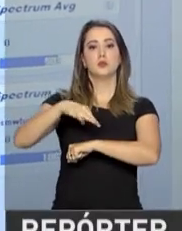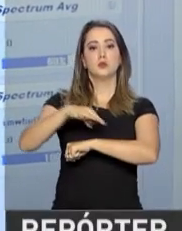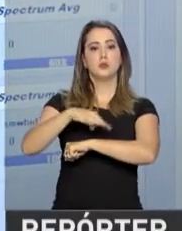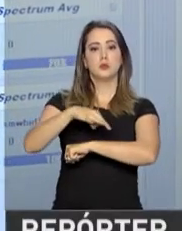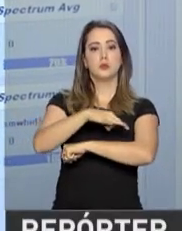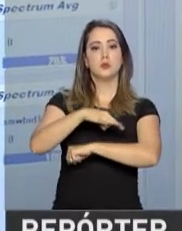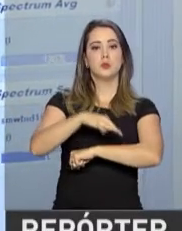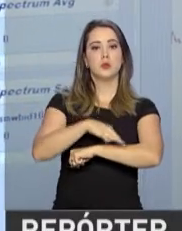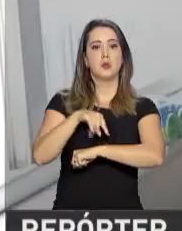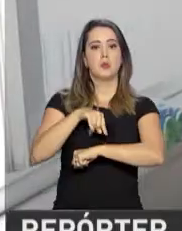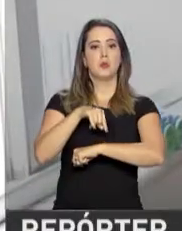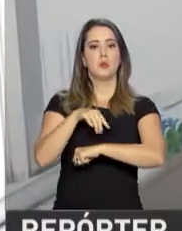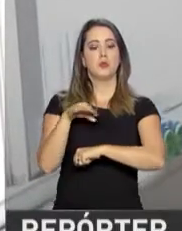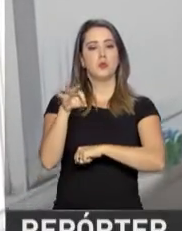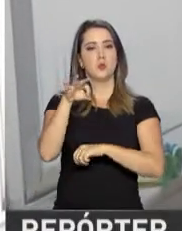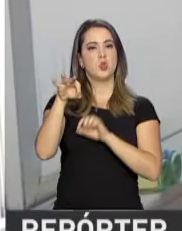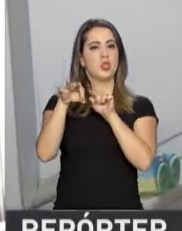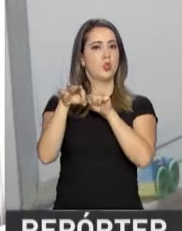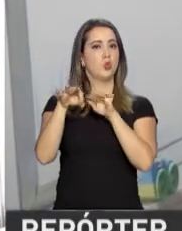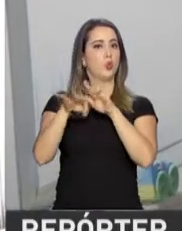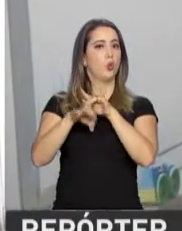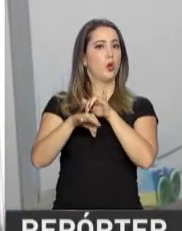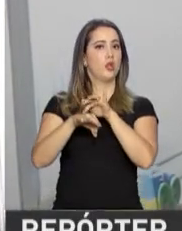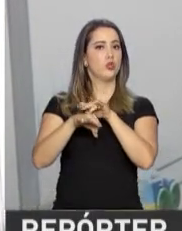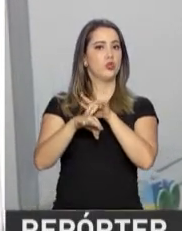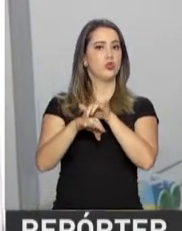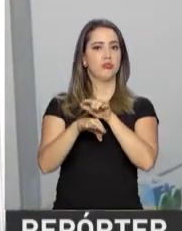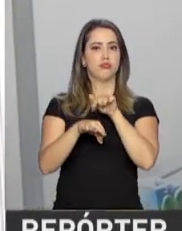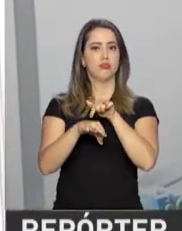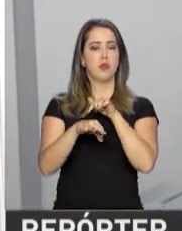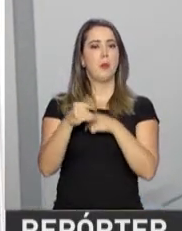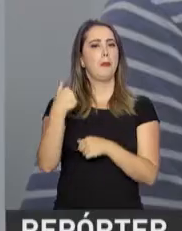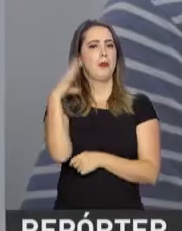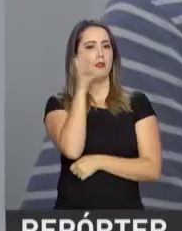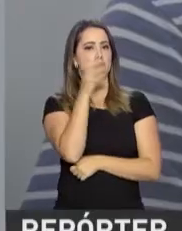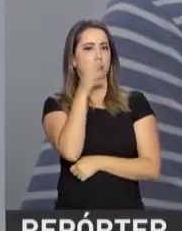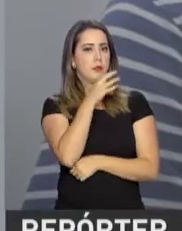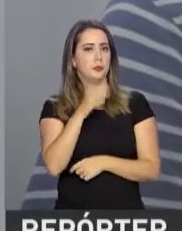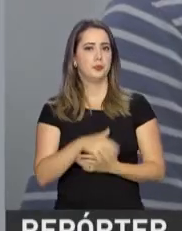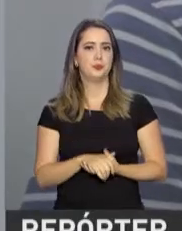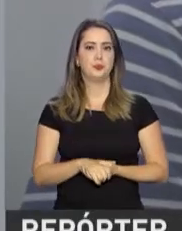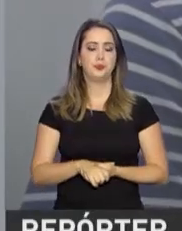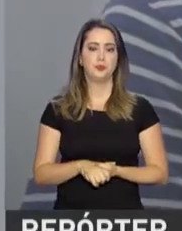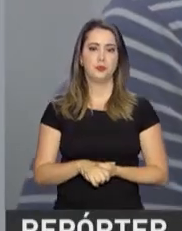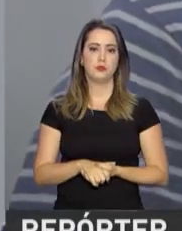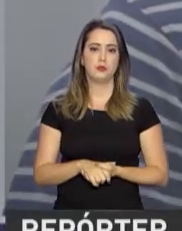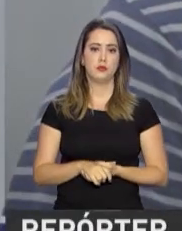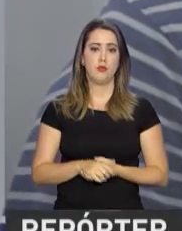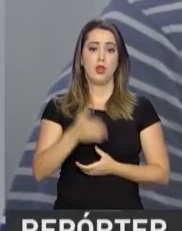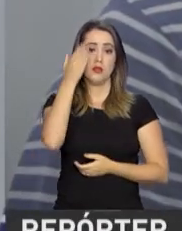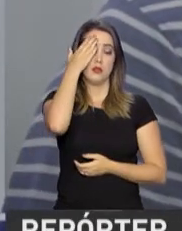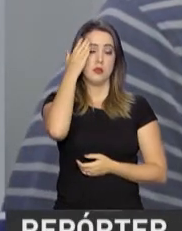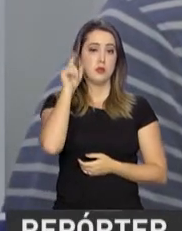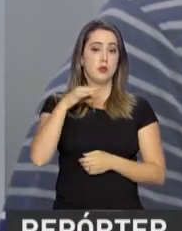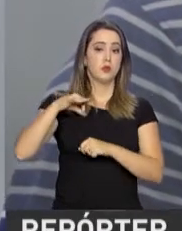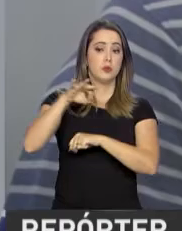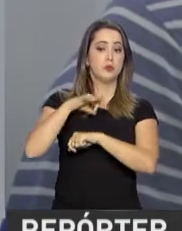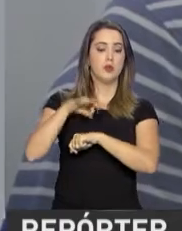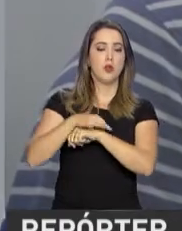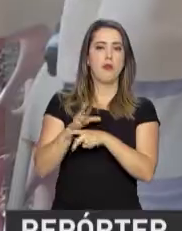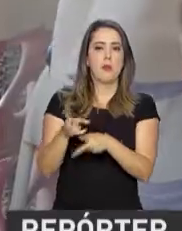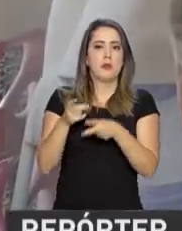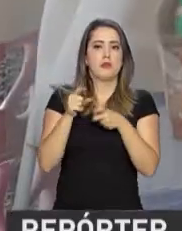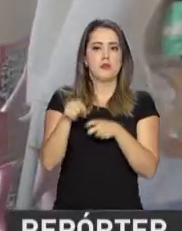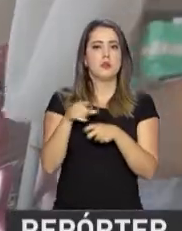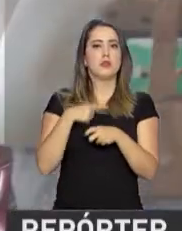em uma determinada região será mais rápido e efetivo trazendo essa informação esse mosquito por laboratório e vendo se ele